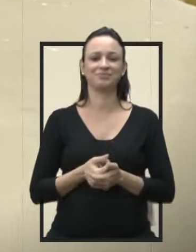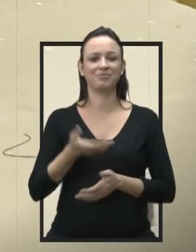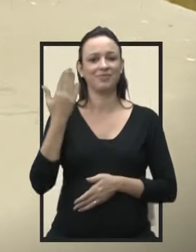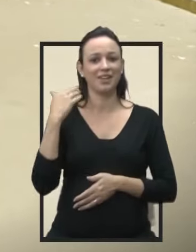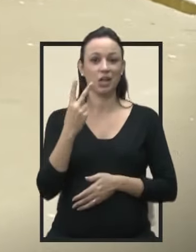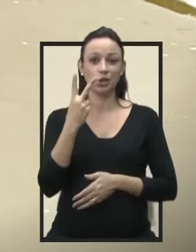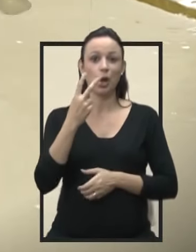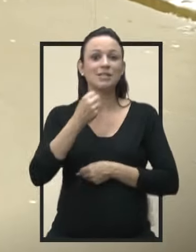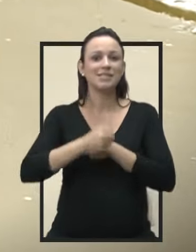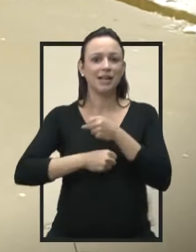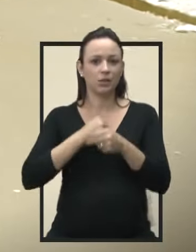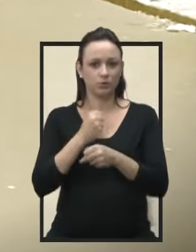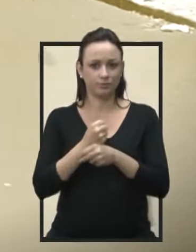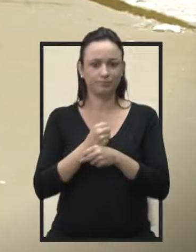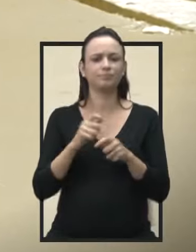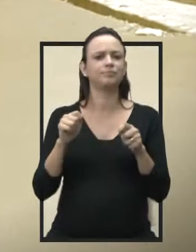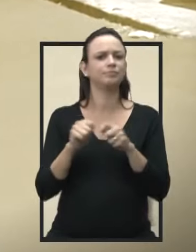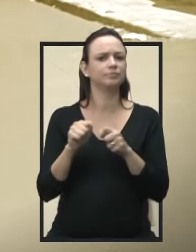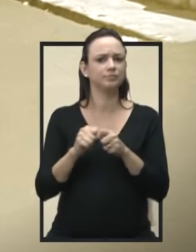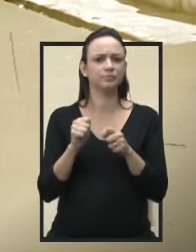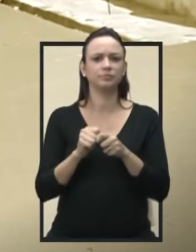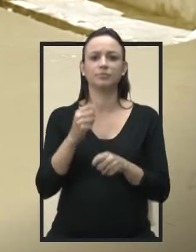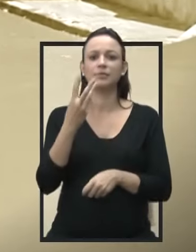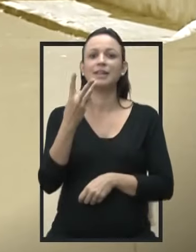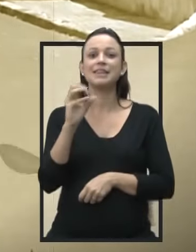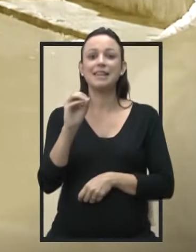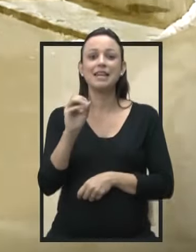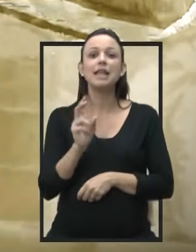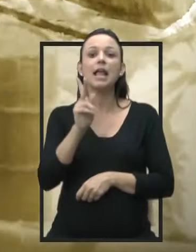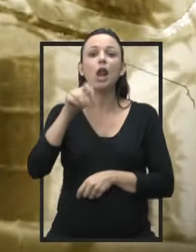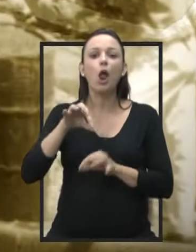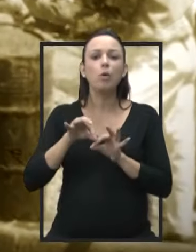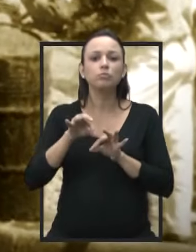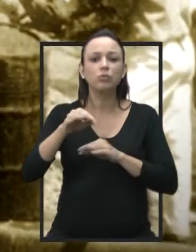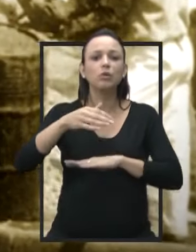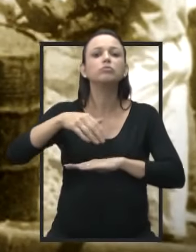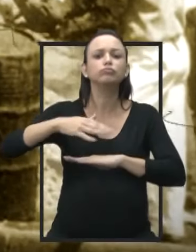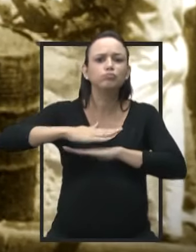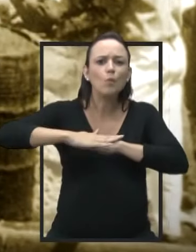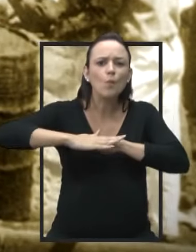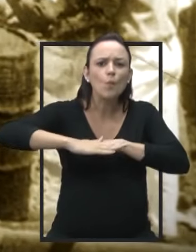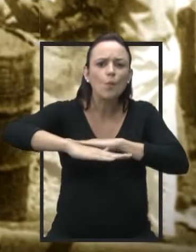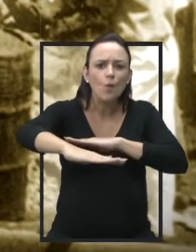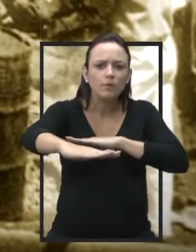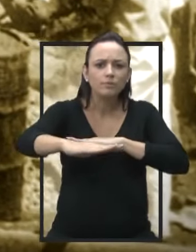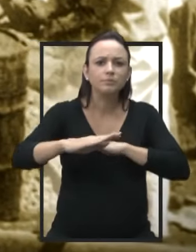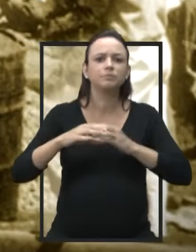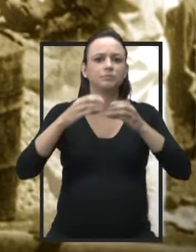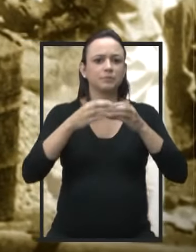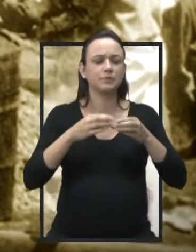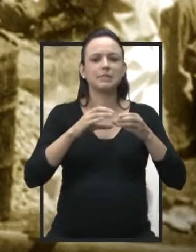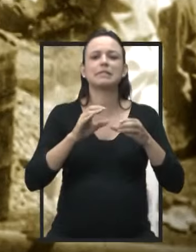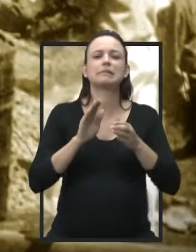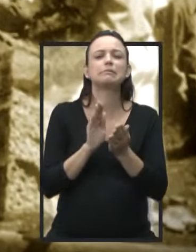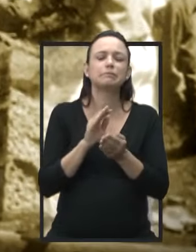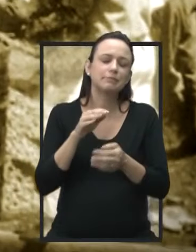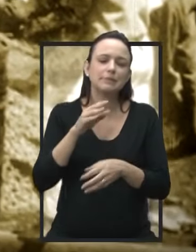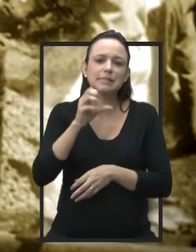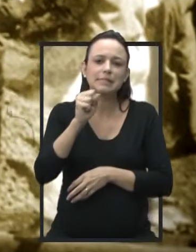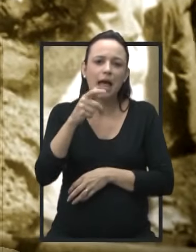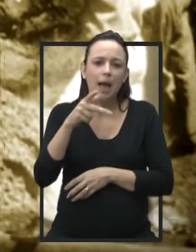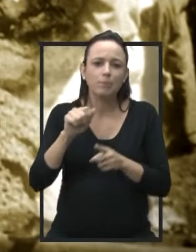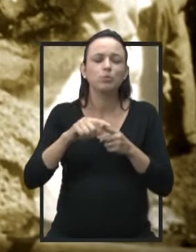1956. Em apenas 2 anos, foram realizados 30 quilômetros de asfaltamento. Todo o bairro dos Sapos, o